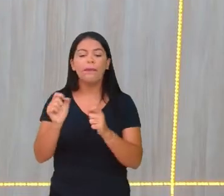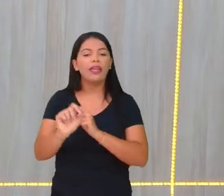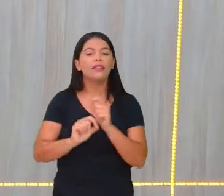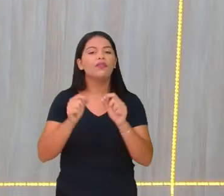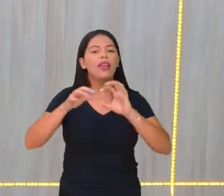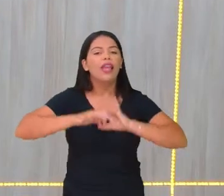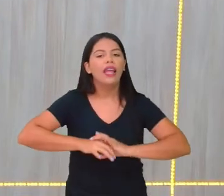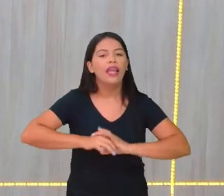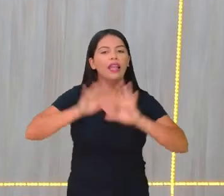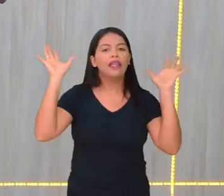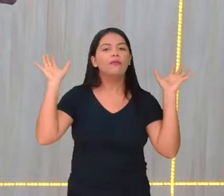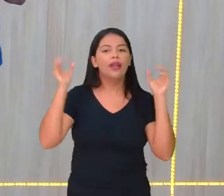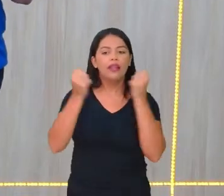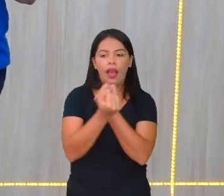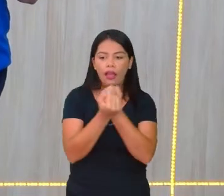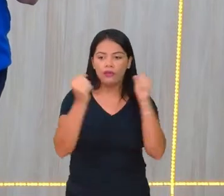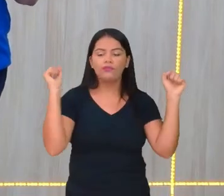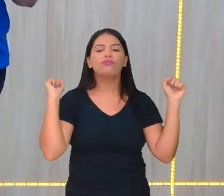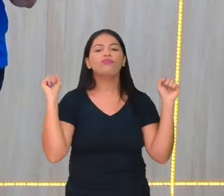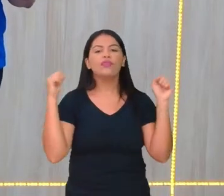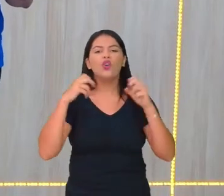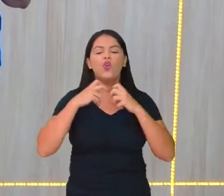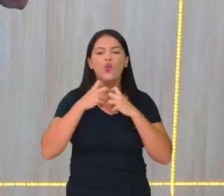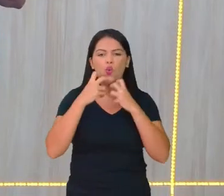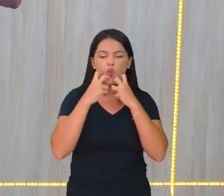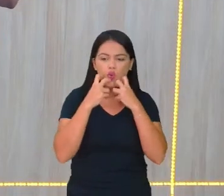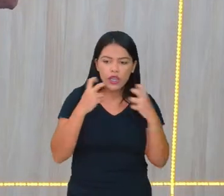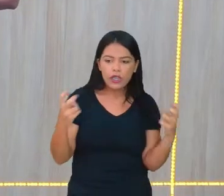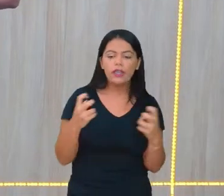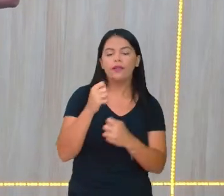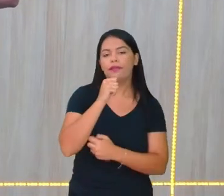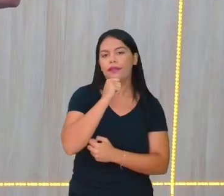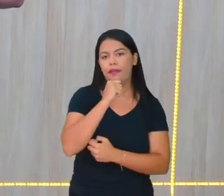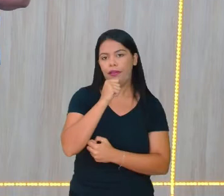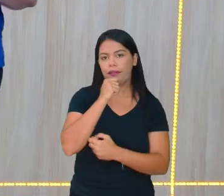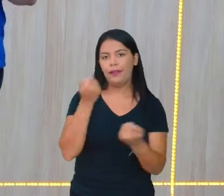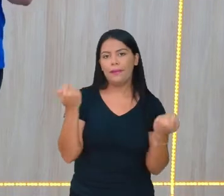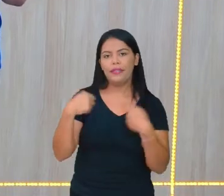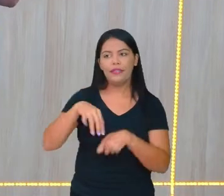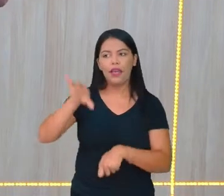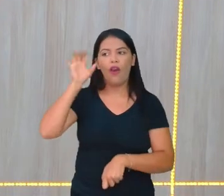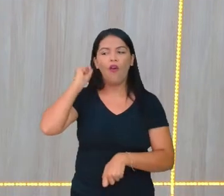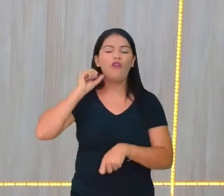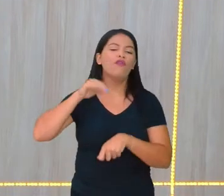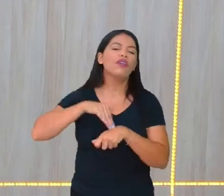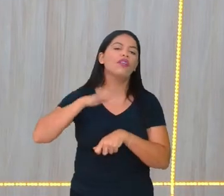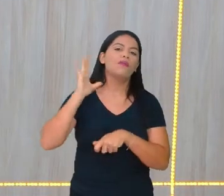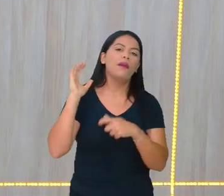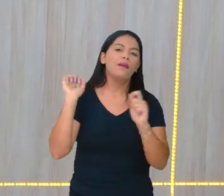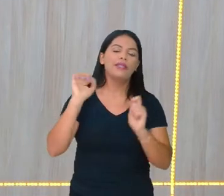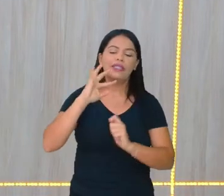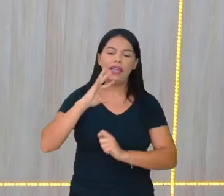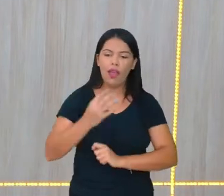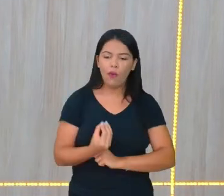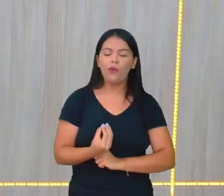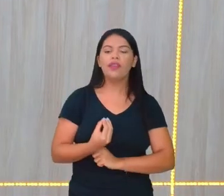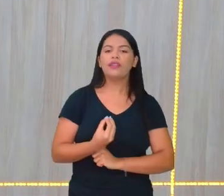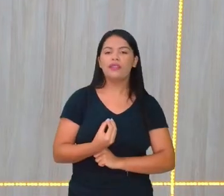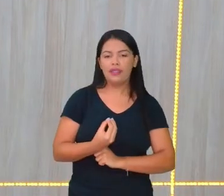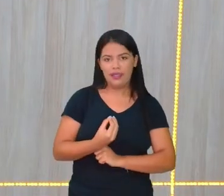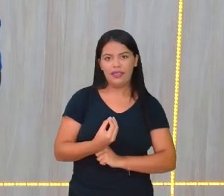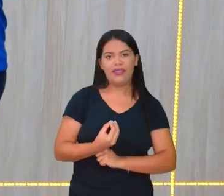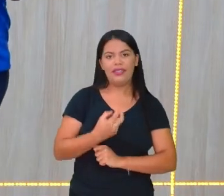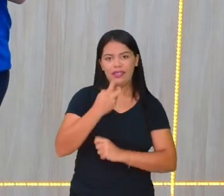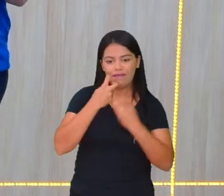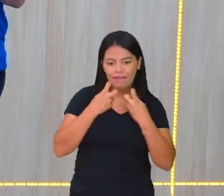liberdade ainda é forte, não é? Precisa ser ouvido, precisa ser reconhecido, não é?